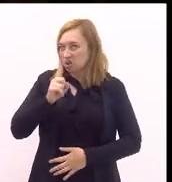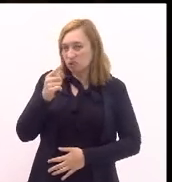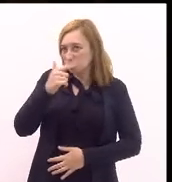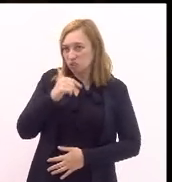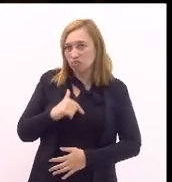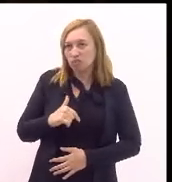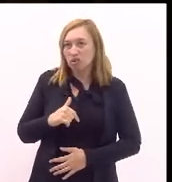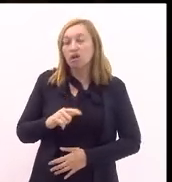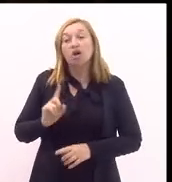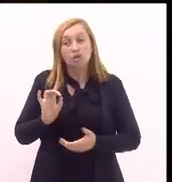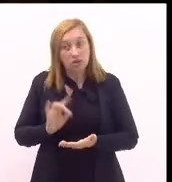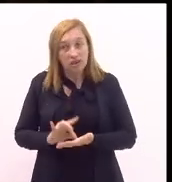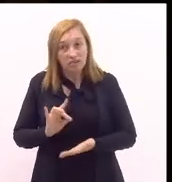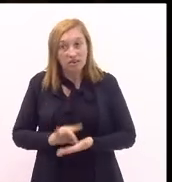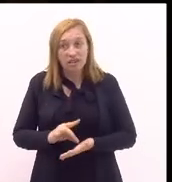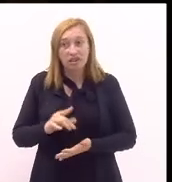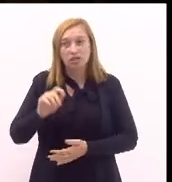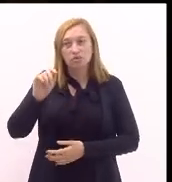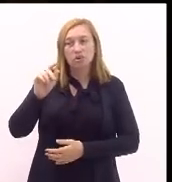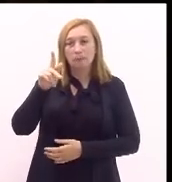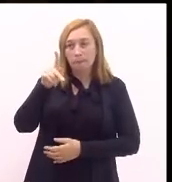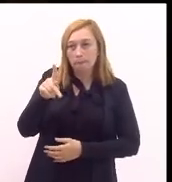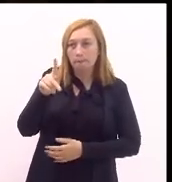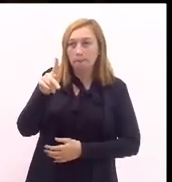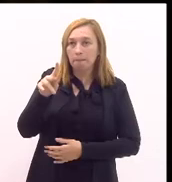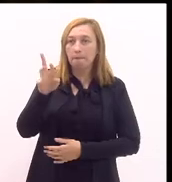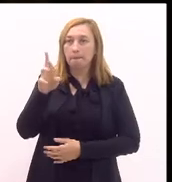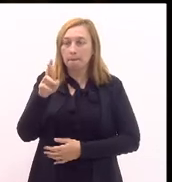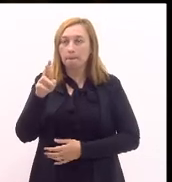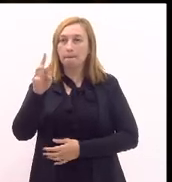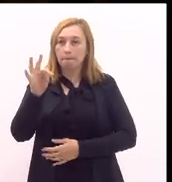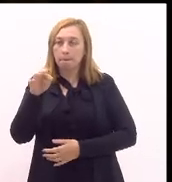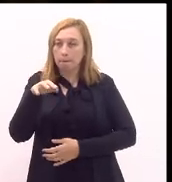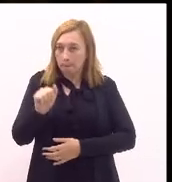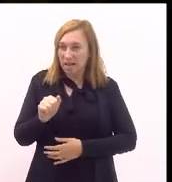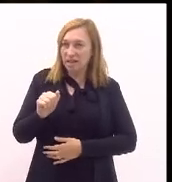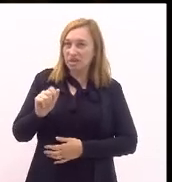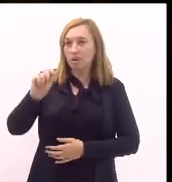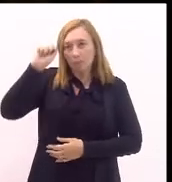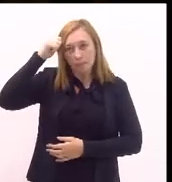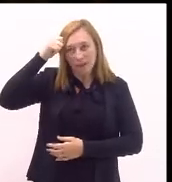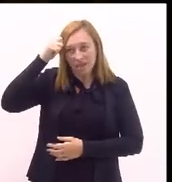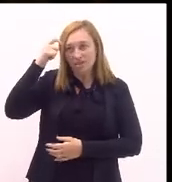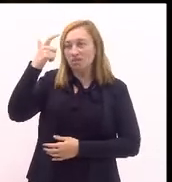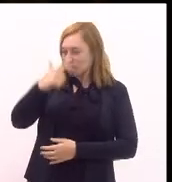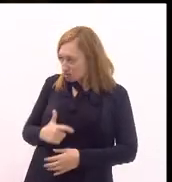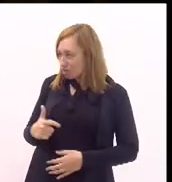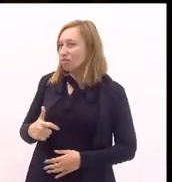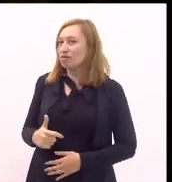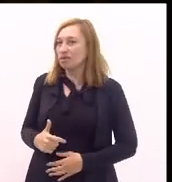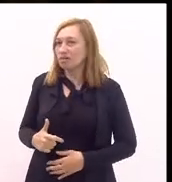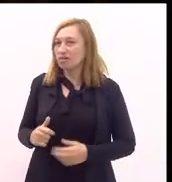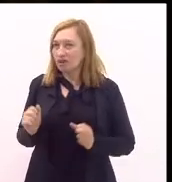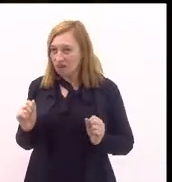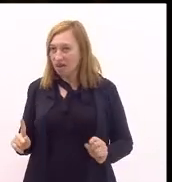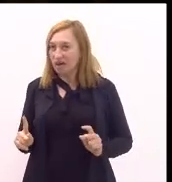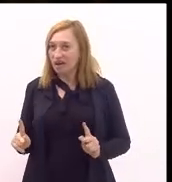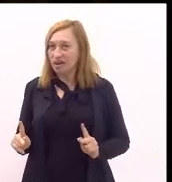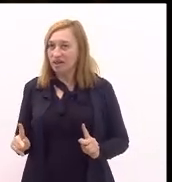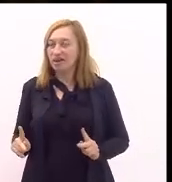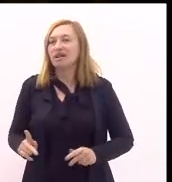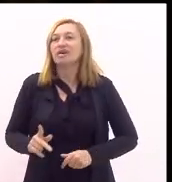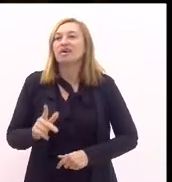sua eu sou eu sou Na verdade eu sou pretalha eu sou um preto que viu da jantar ele tão restrita nós morou o baile o que